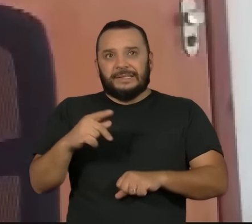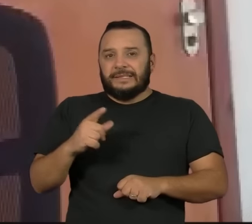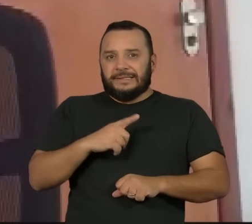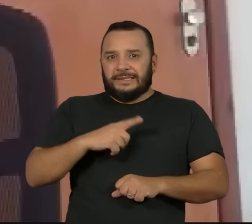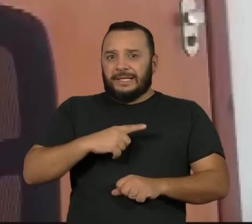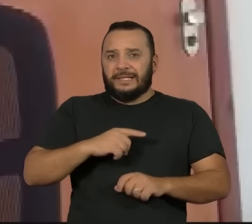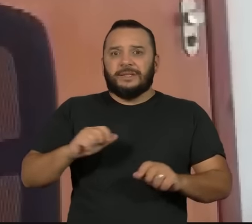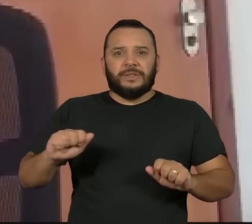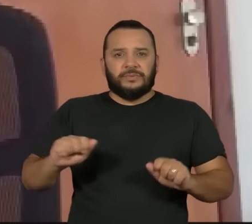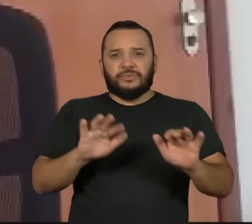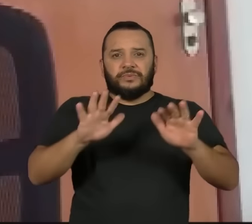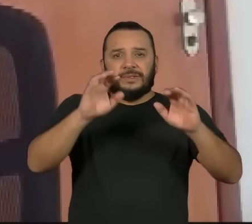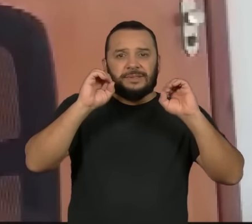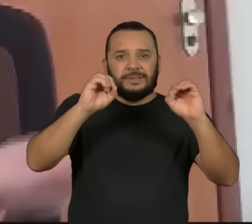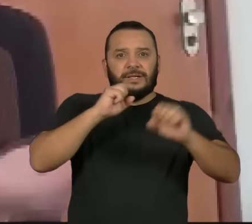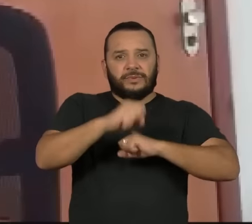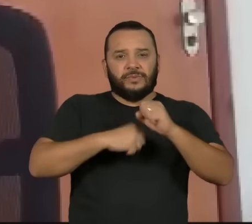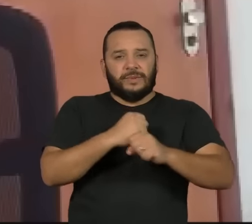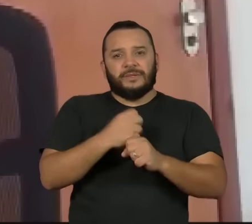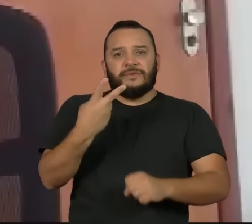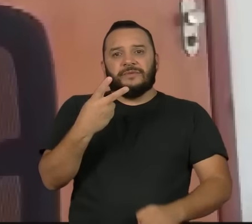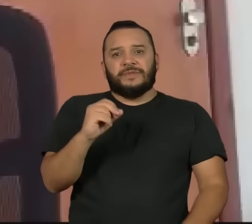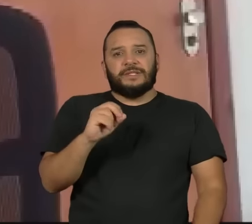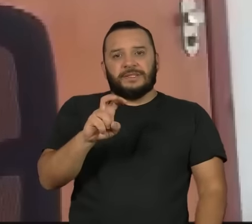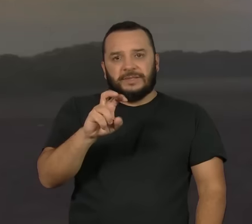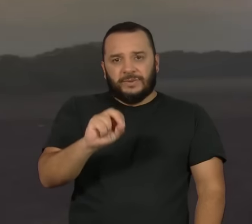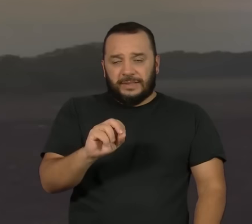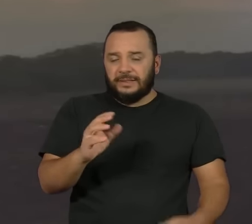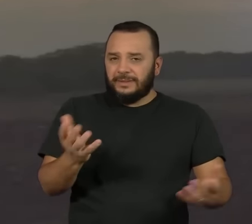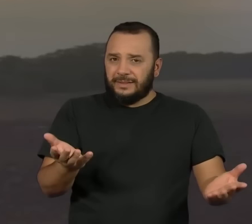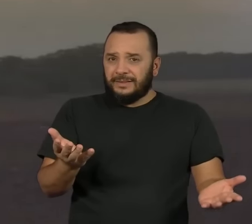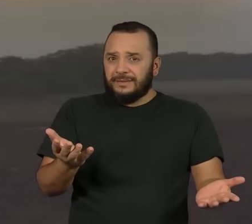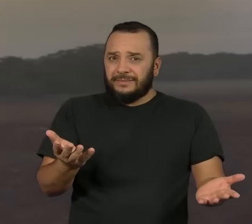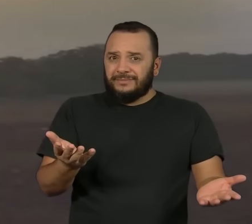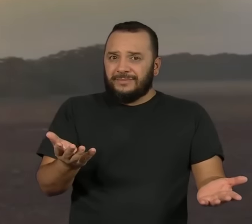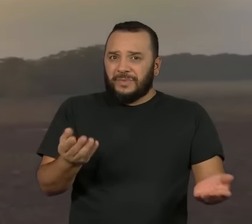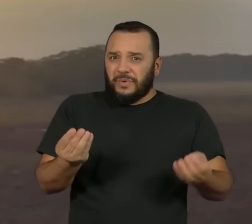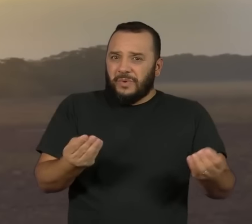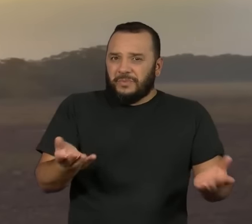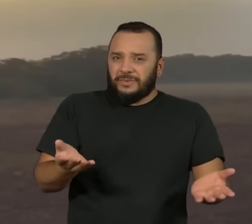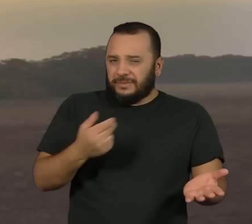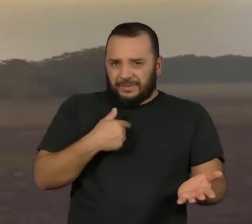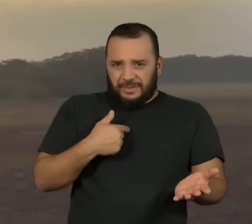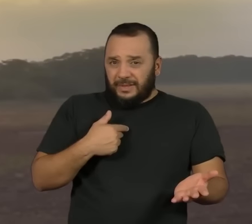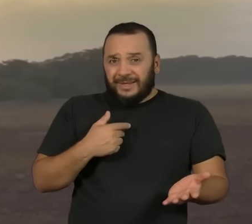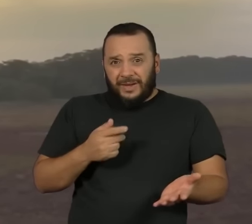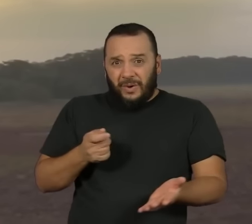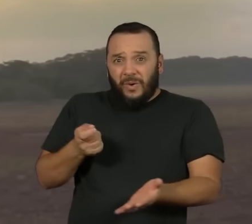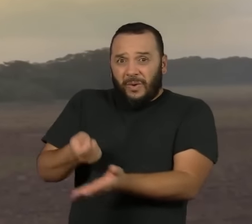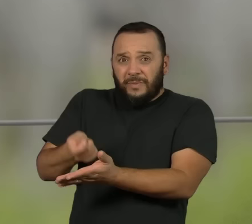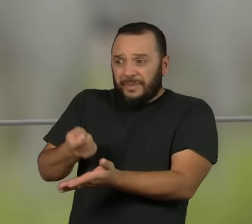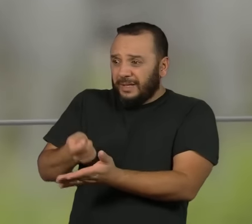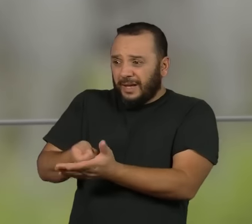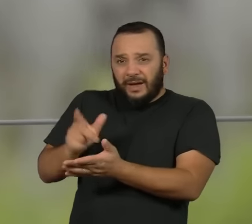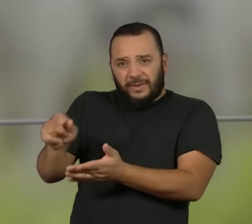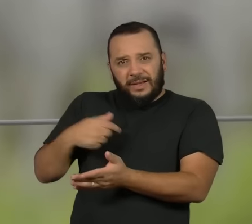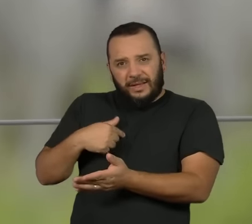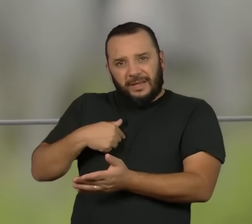2050 e não obriga que todo o crédito agrícola ou pré-pecuária seja apenas para